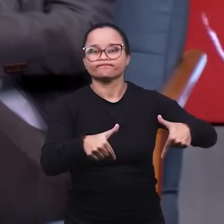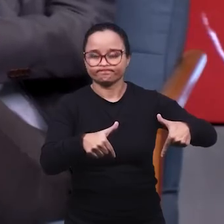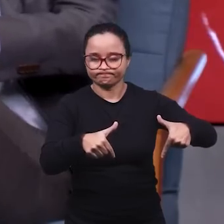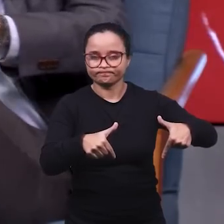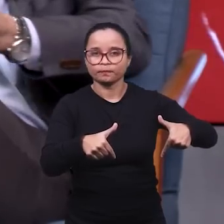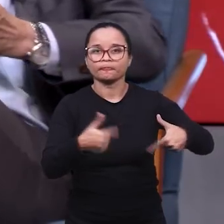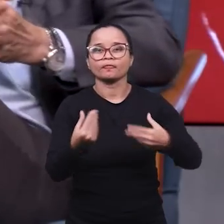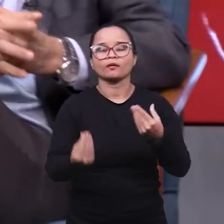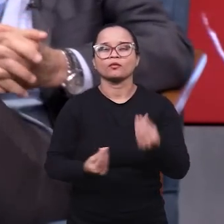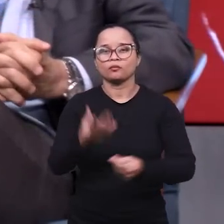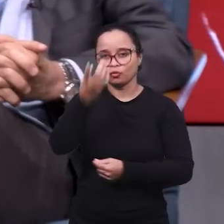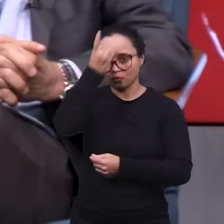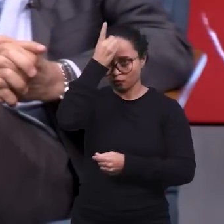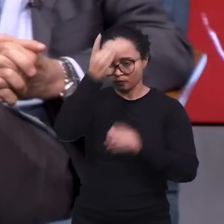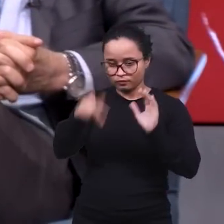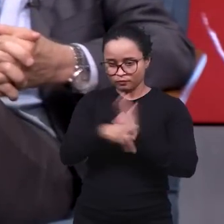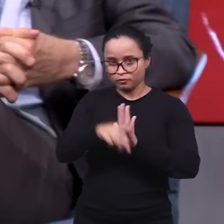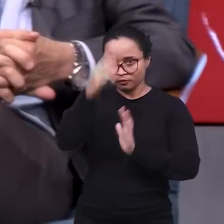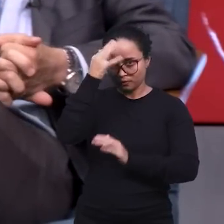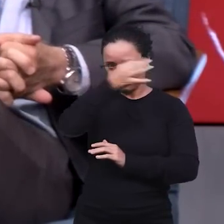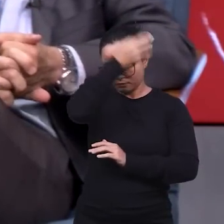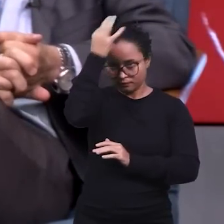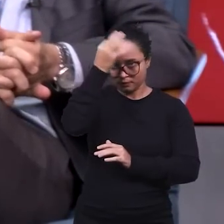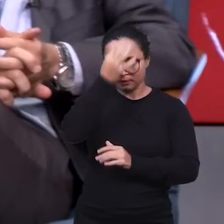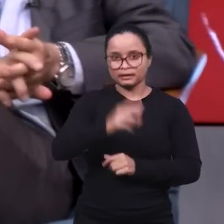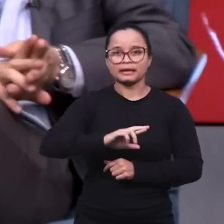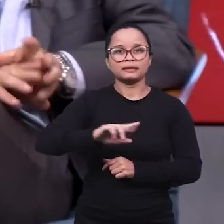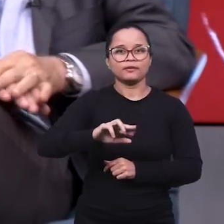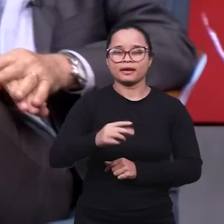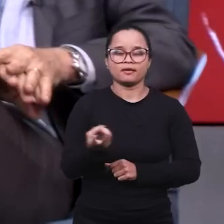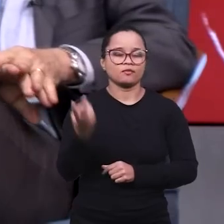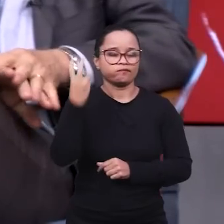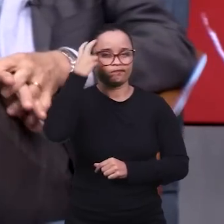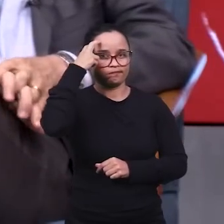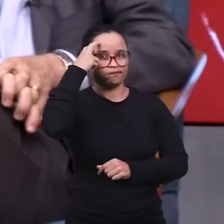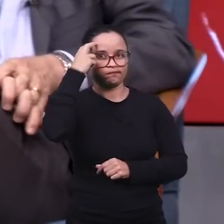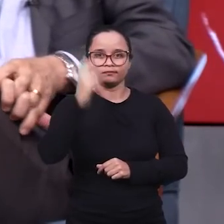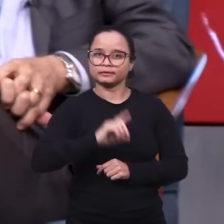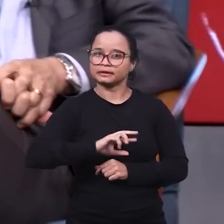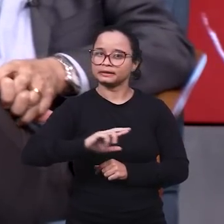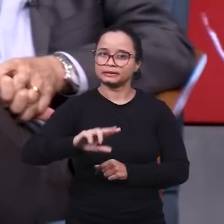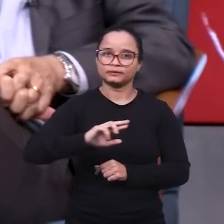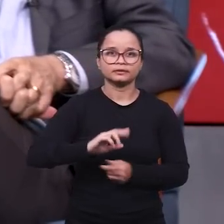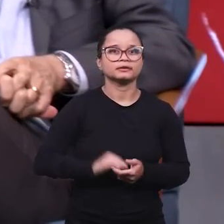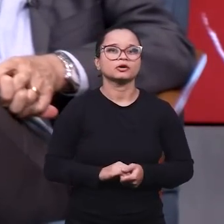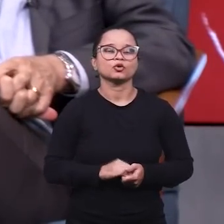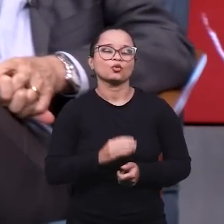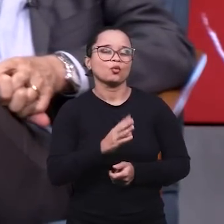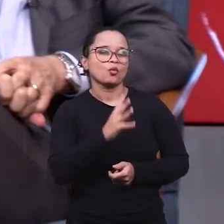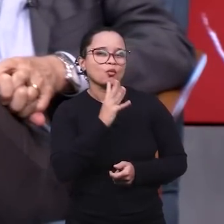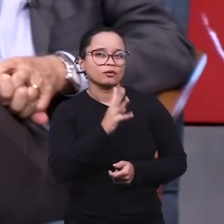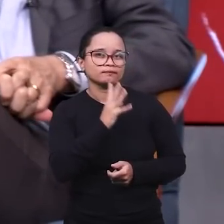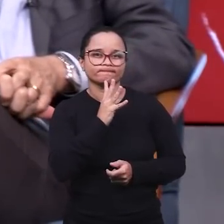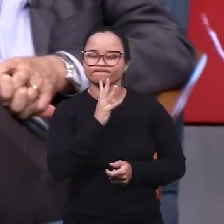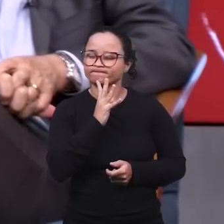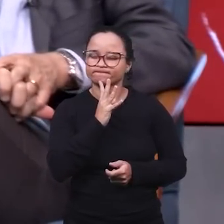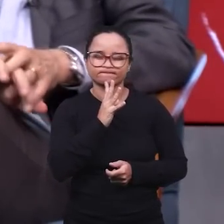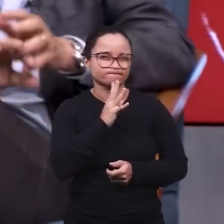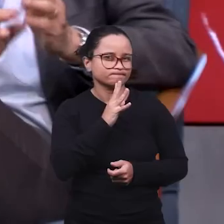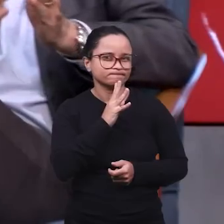através dos dons espirituais, não através da cultura, não através do conhecimento.